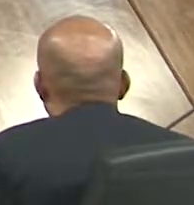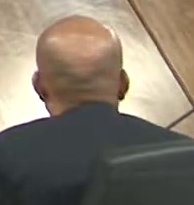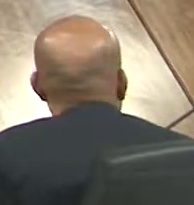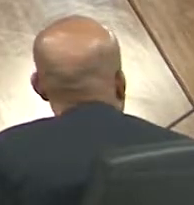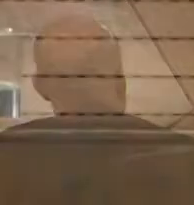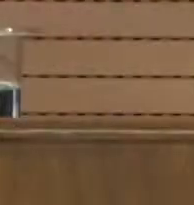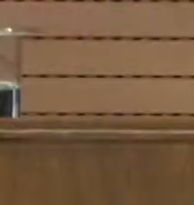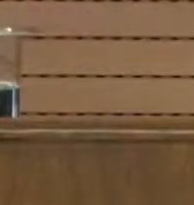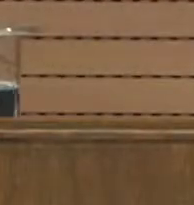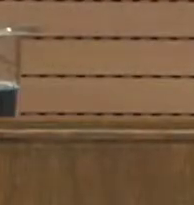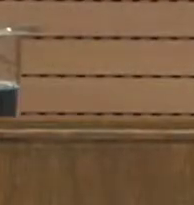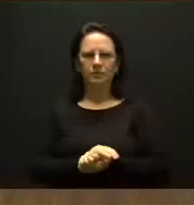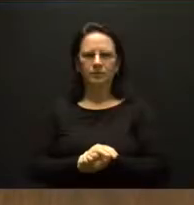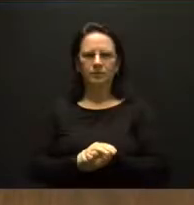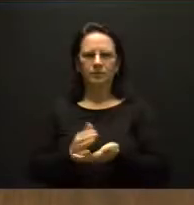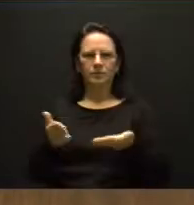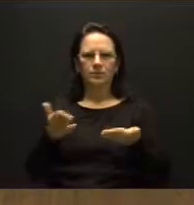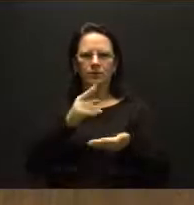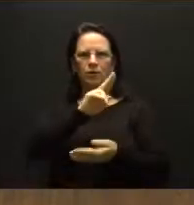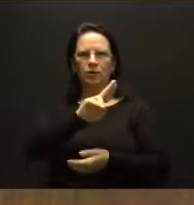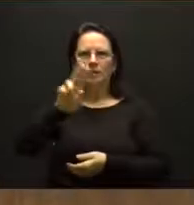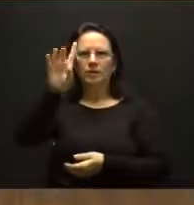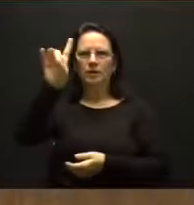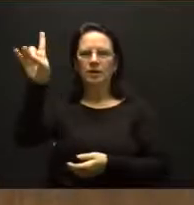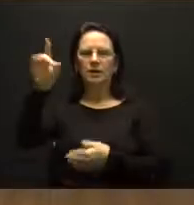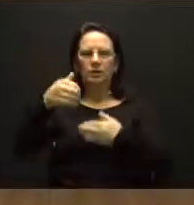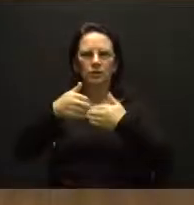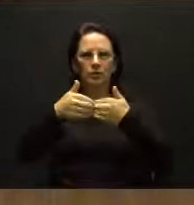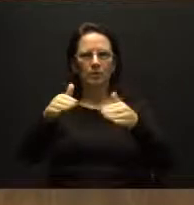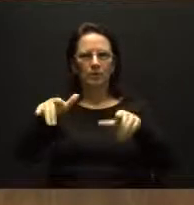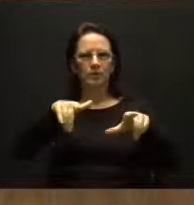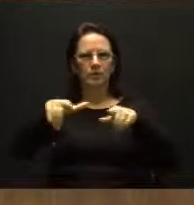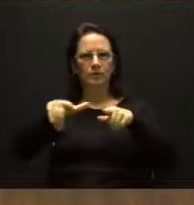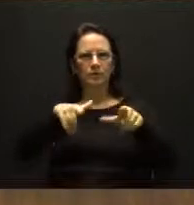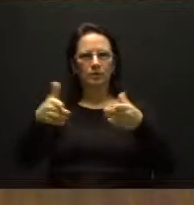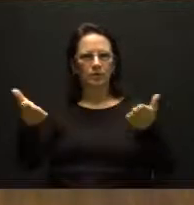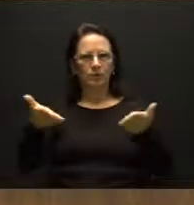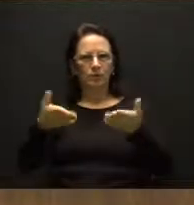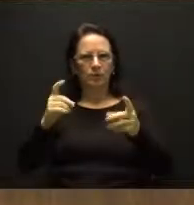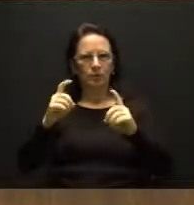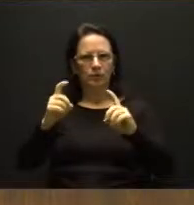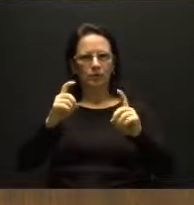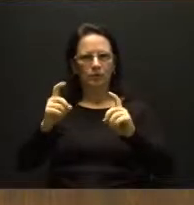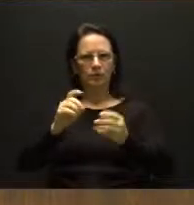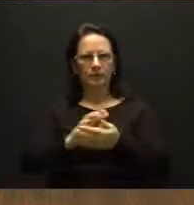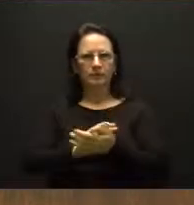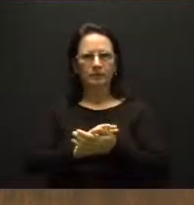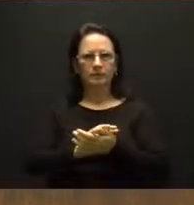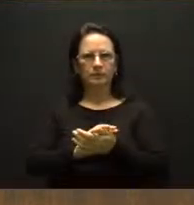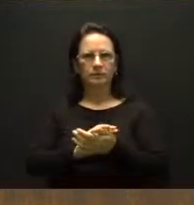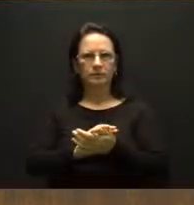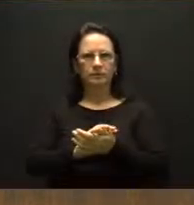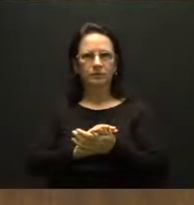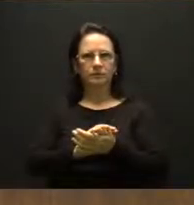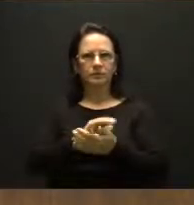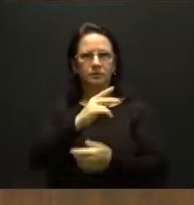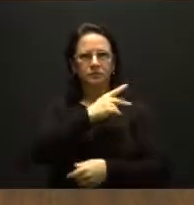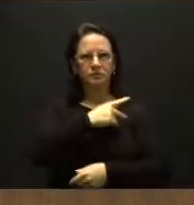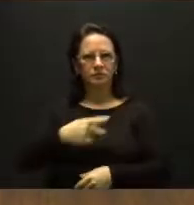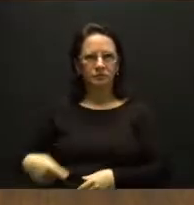havendo um número legal em nome de deus da lei declarou aberto os trabalhos da presente sessão esta presidência